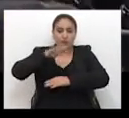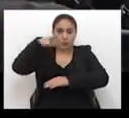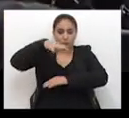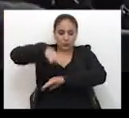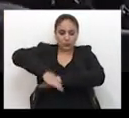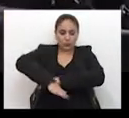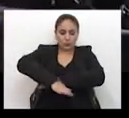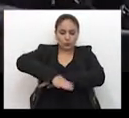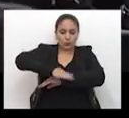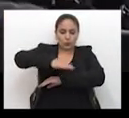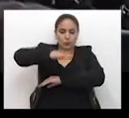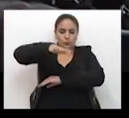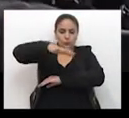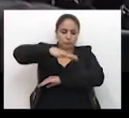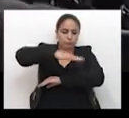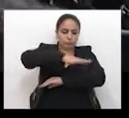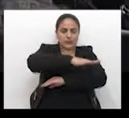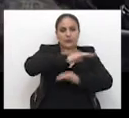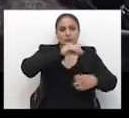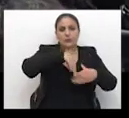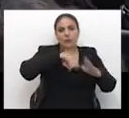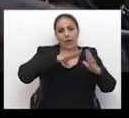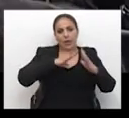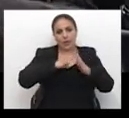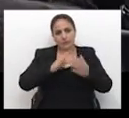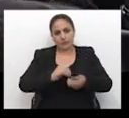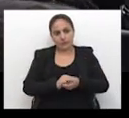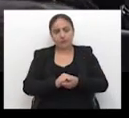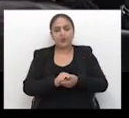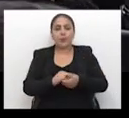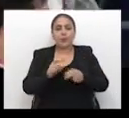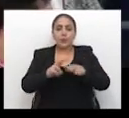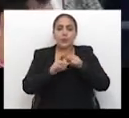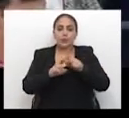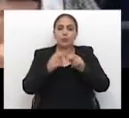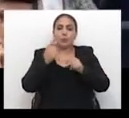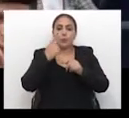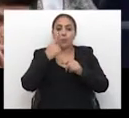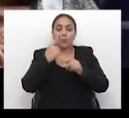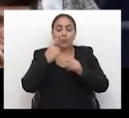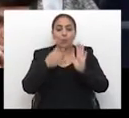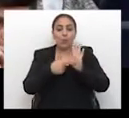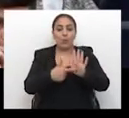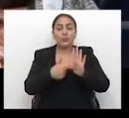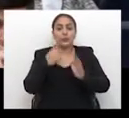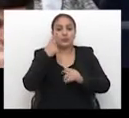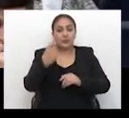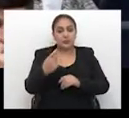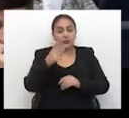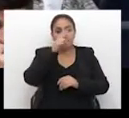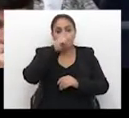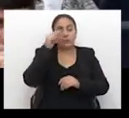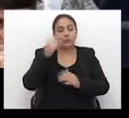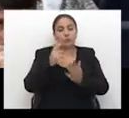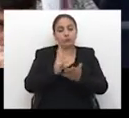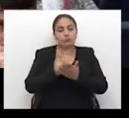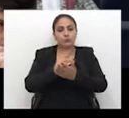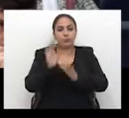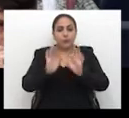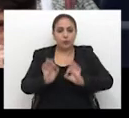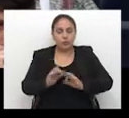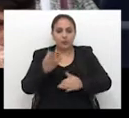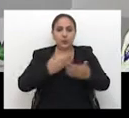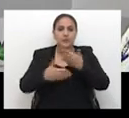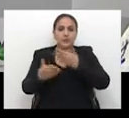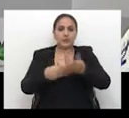conforme o vereador a visita do secretário de habitação ao local demonstra o interesse da prefeitura em dar seqüência ao